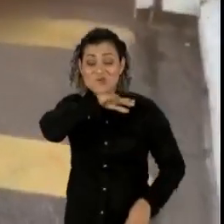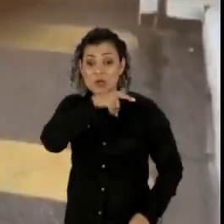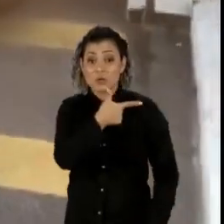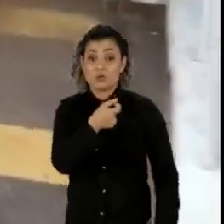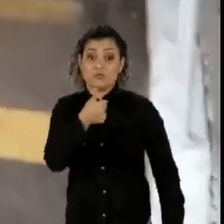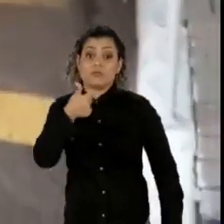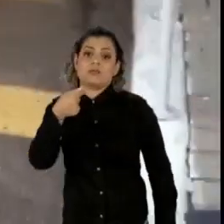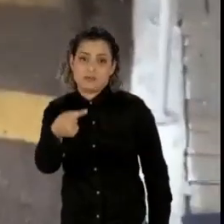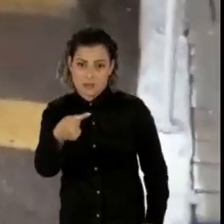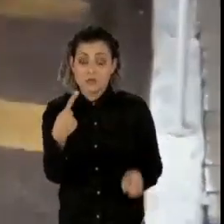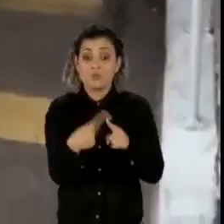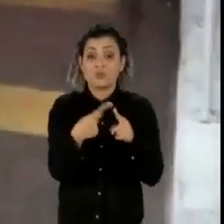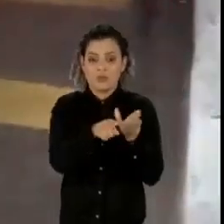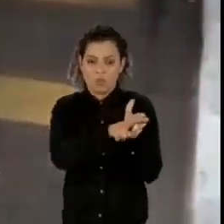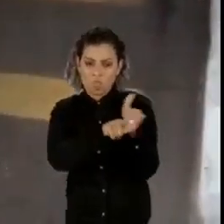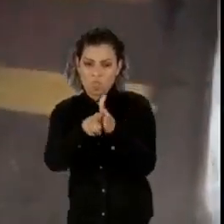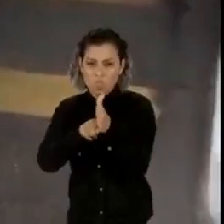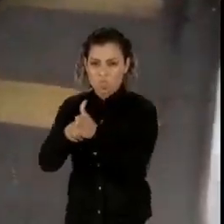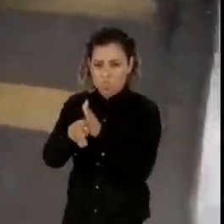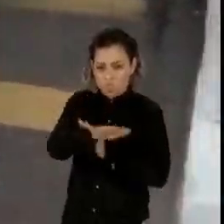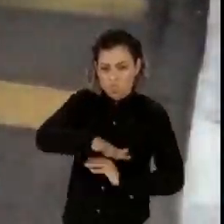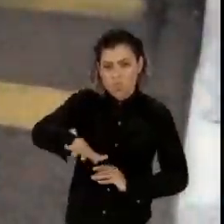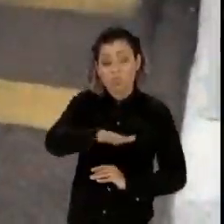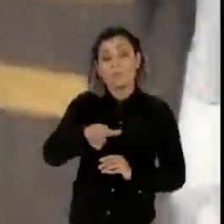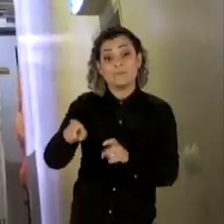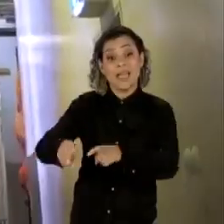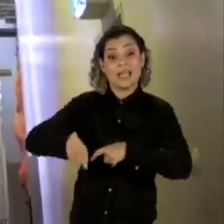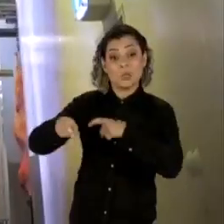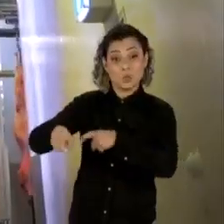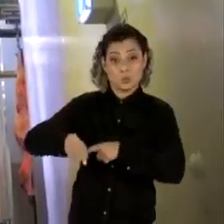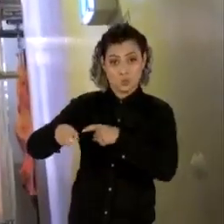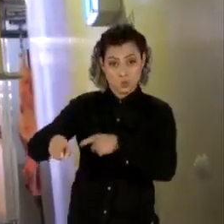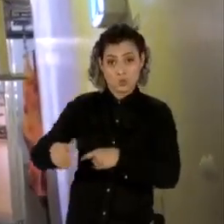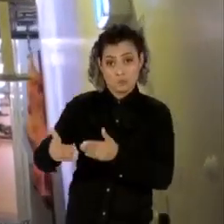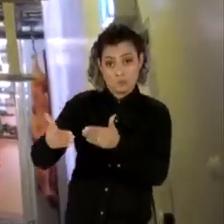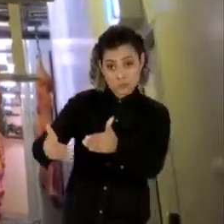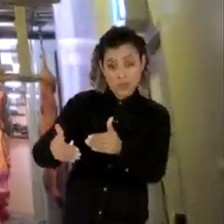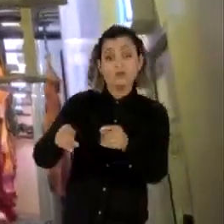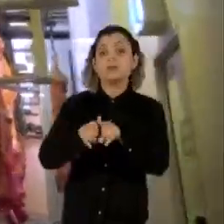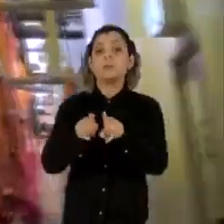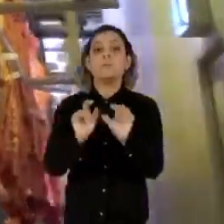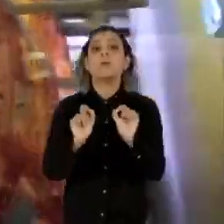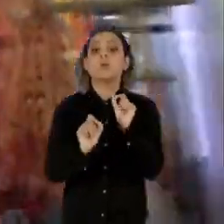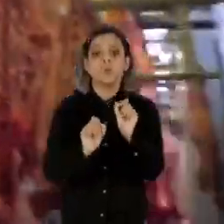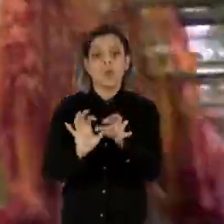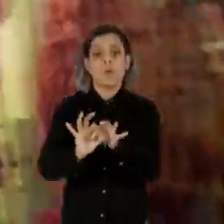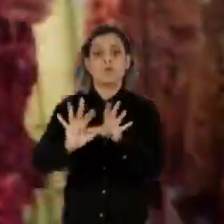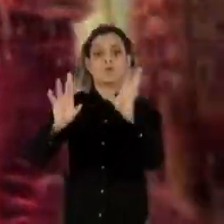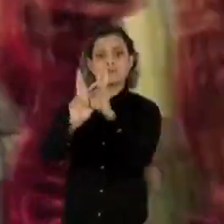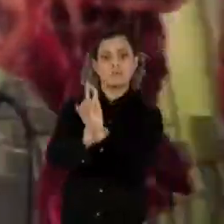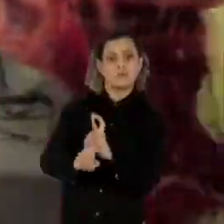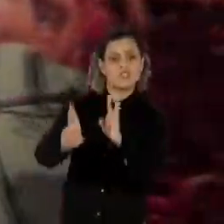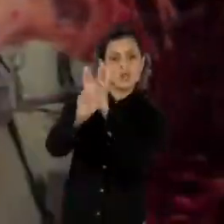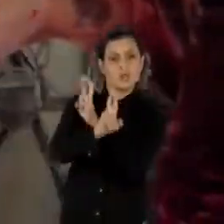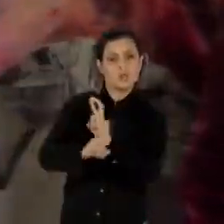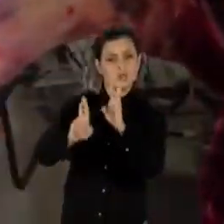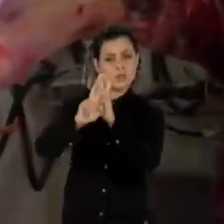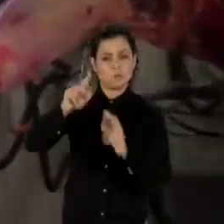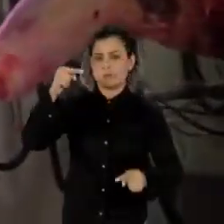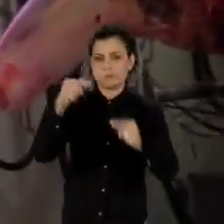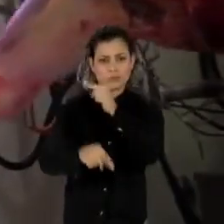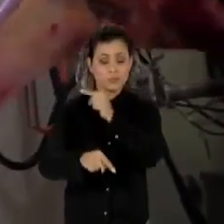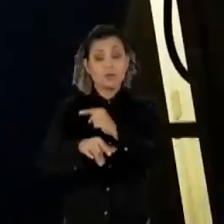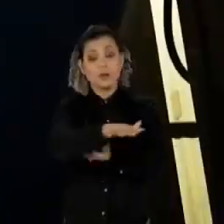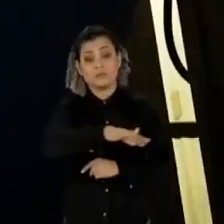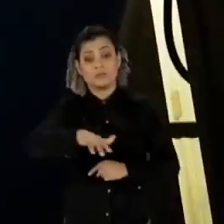para apurar o envolvimento de fiscais do ministério da agricultura um esquema de liberação de licenças e fiscalização irregular de